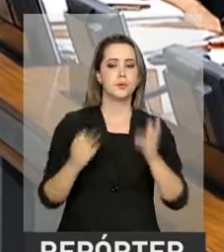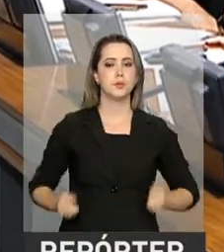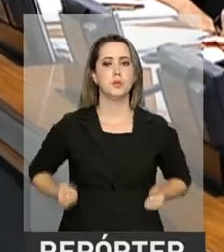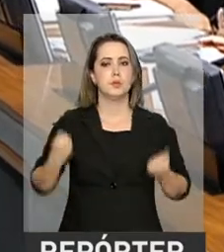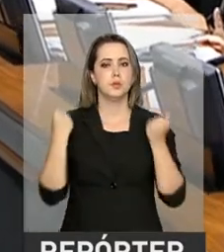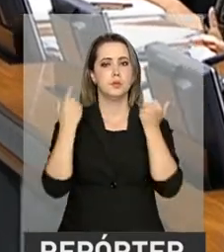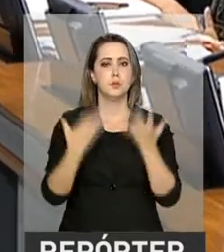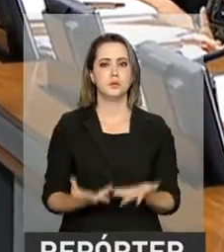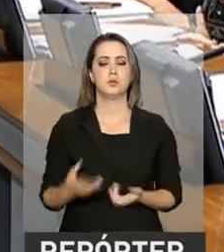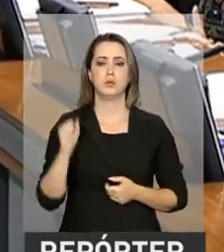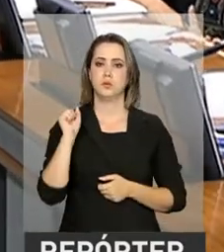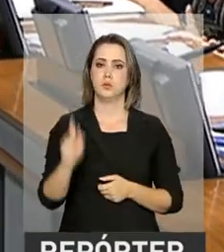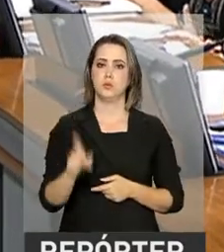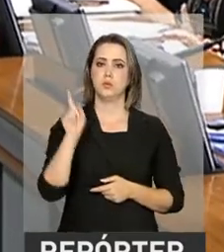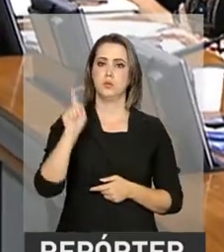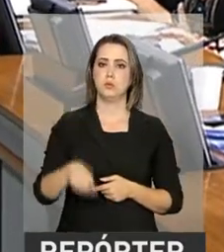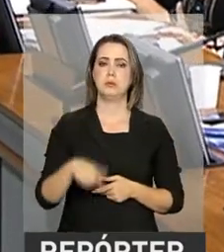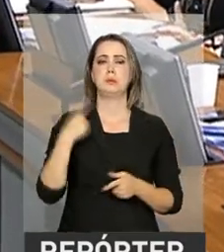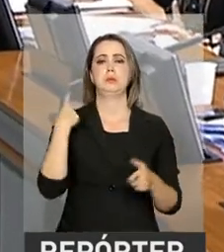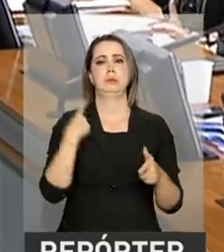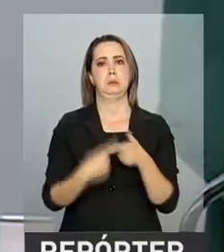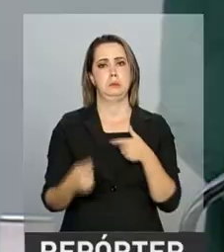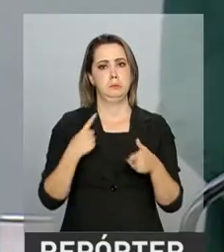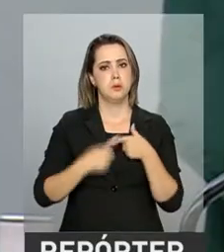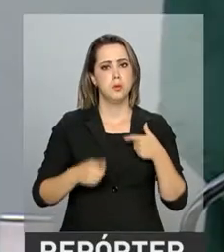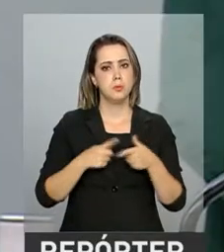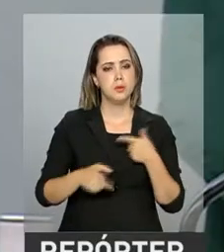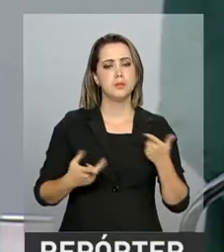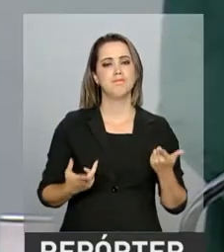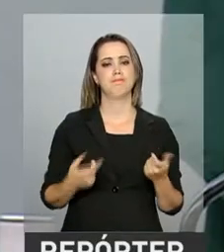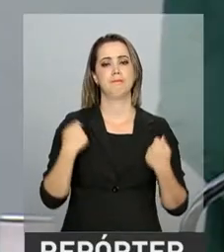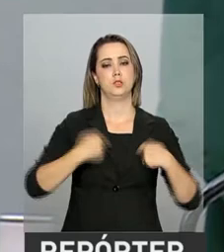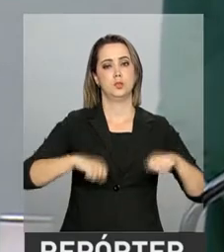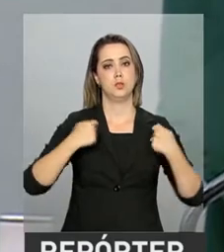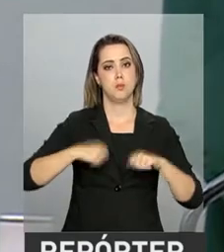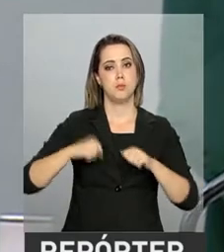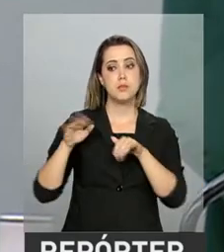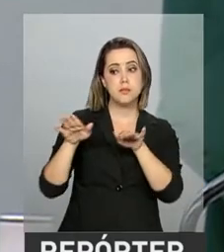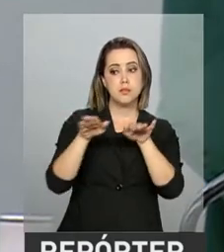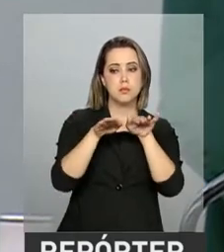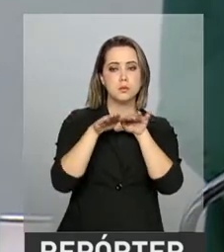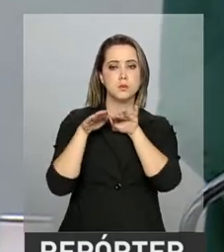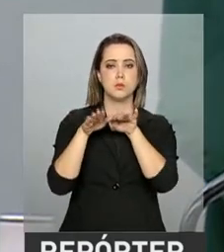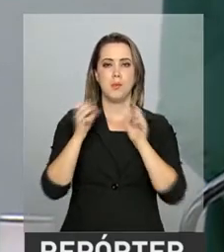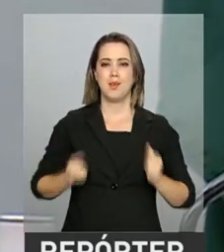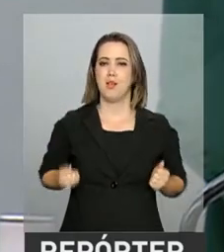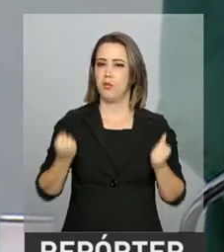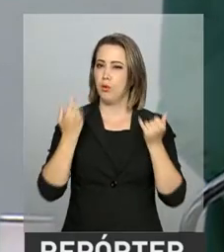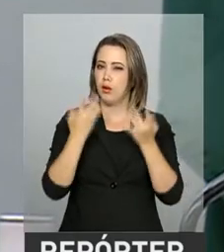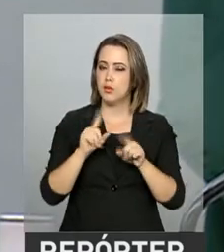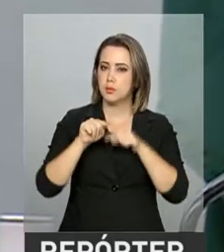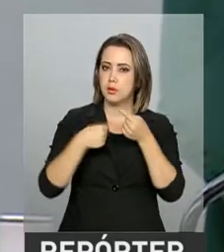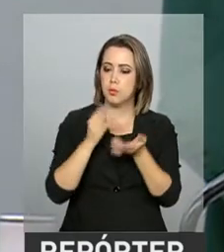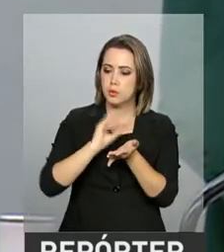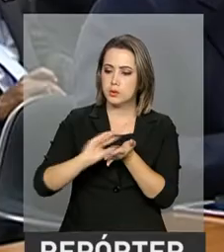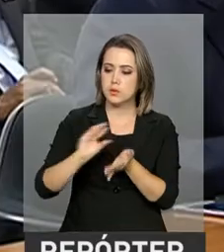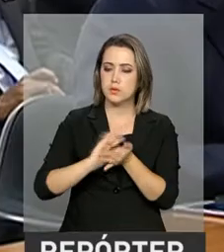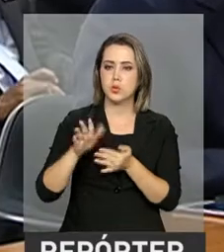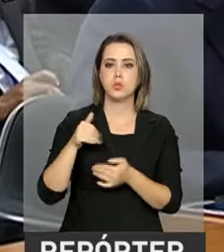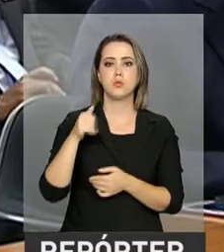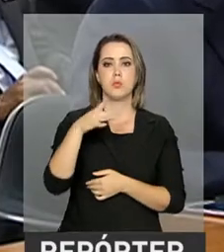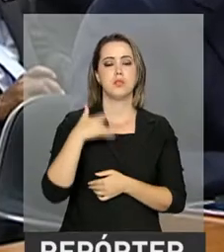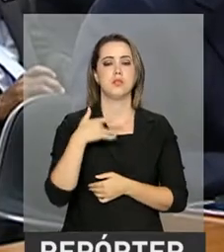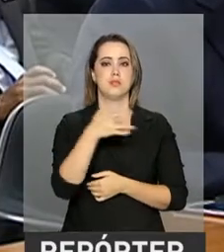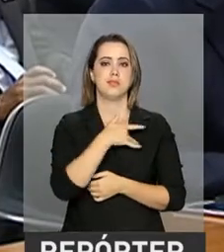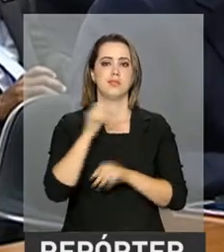gastos com o sistema previdenciário é insustentável e é preciso estabilizar as despesas para investir mais em